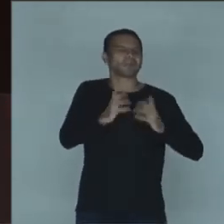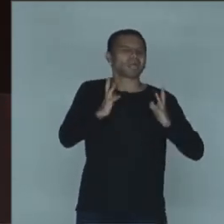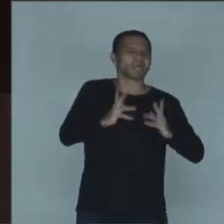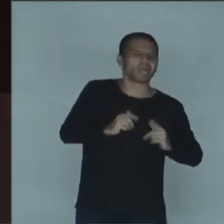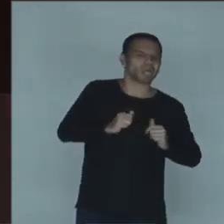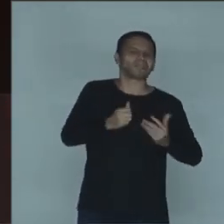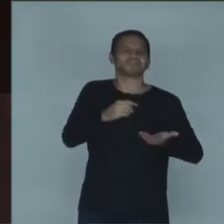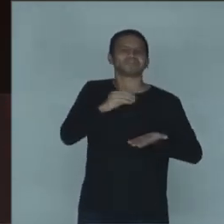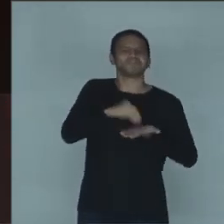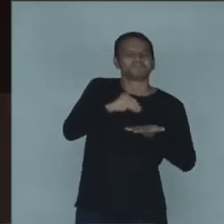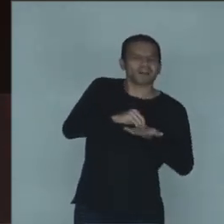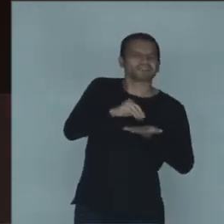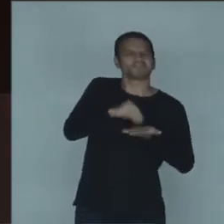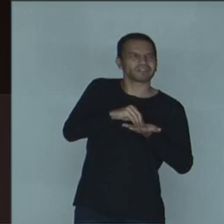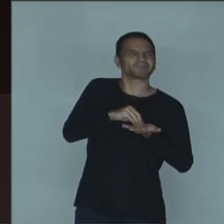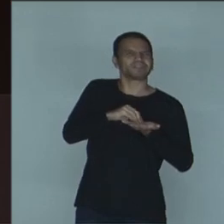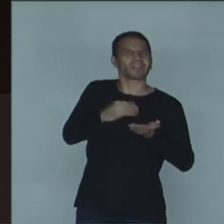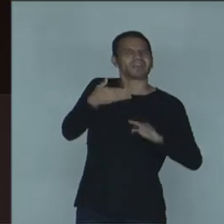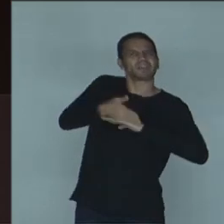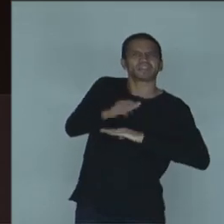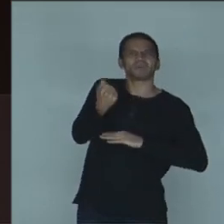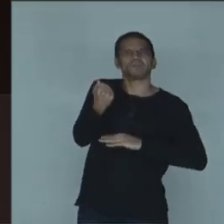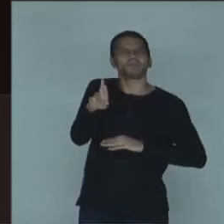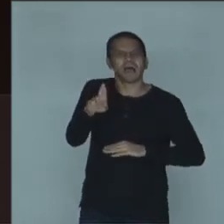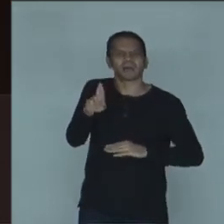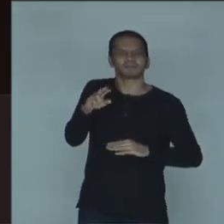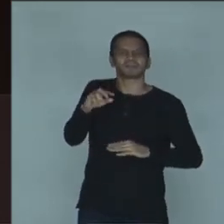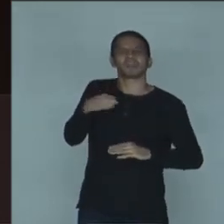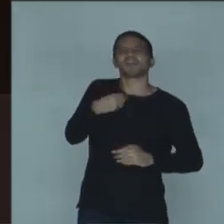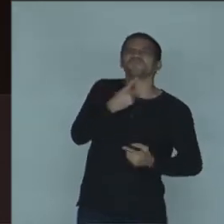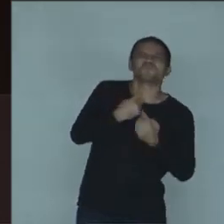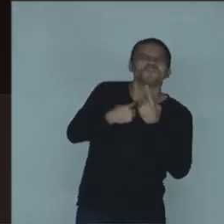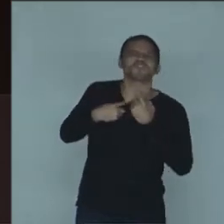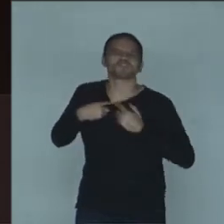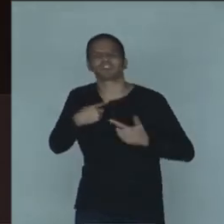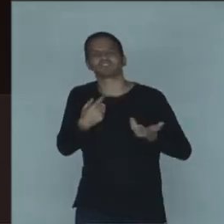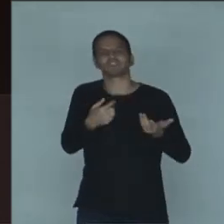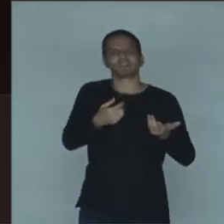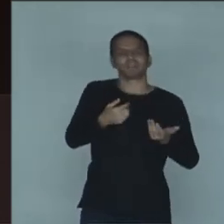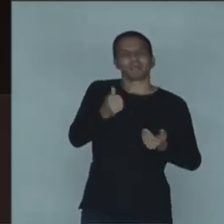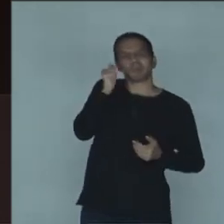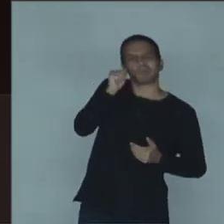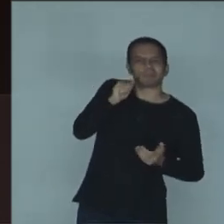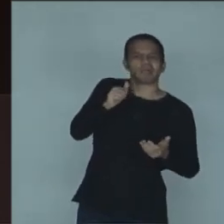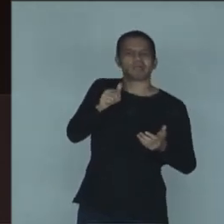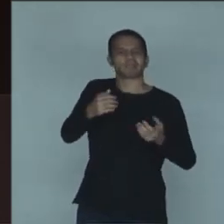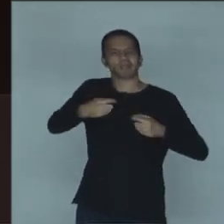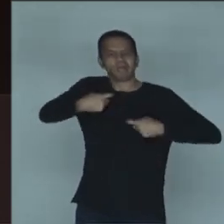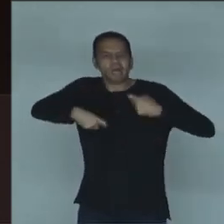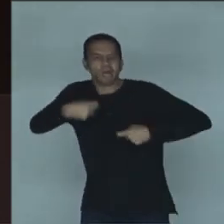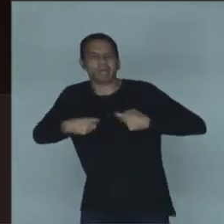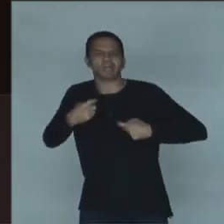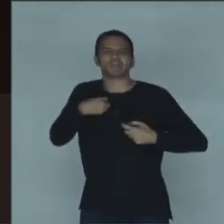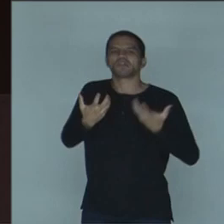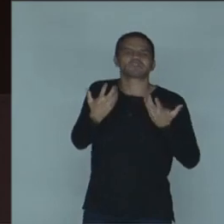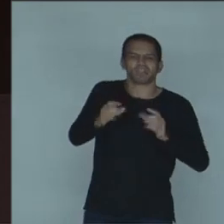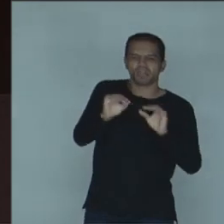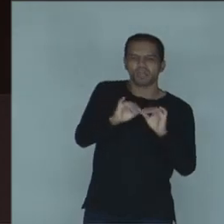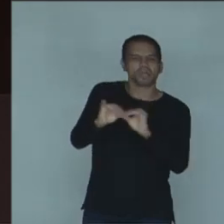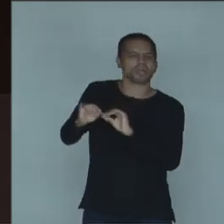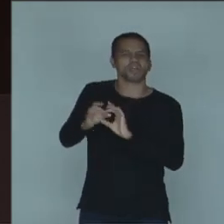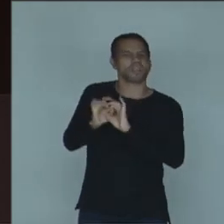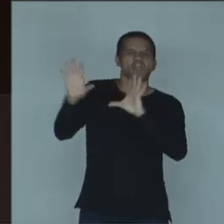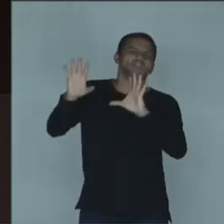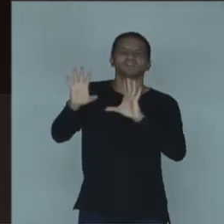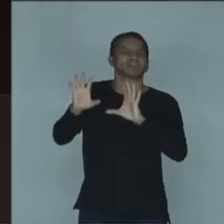coração nessa coisa querer uma mulher nova na cama por dia um homem novo na cama por dia de querer orgia de quem essa loucura